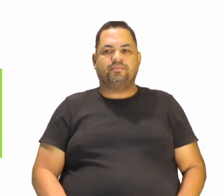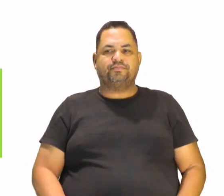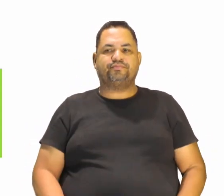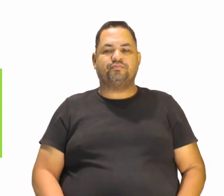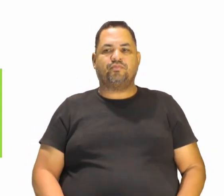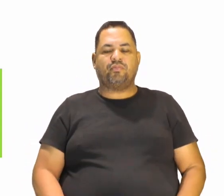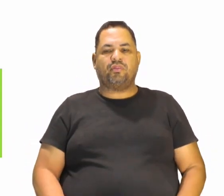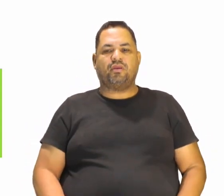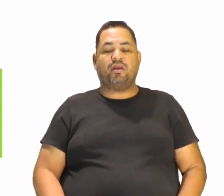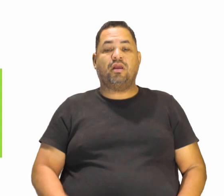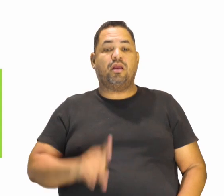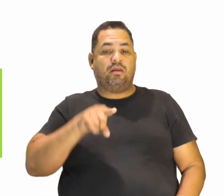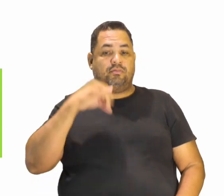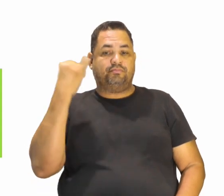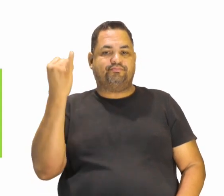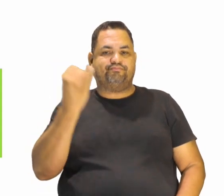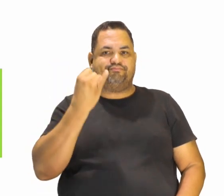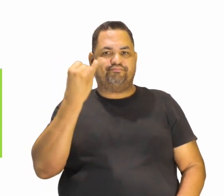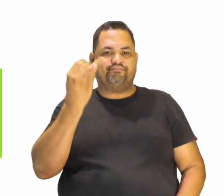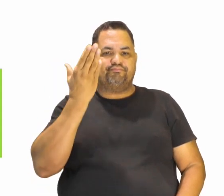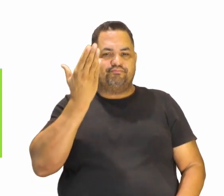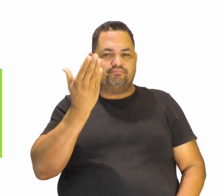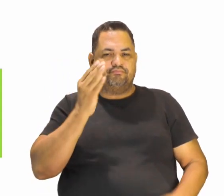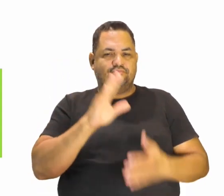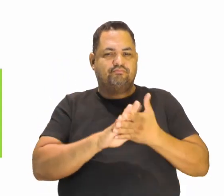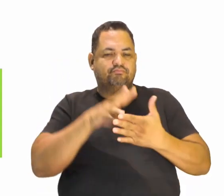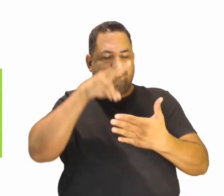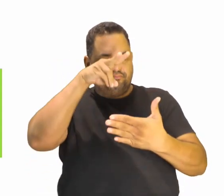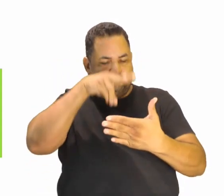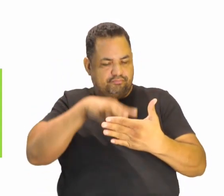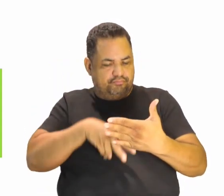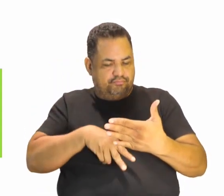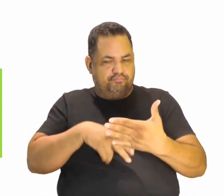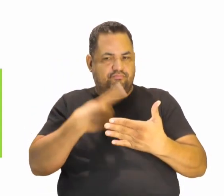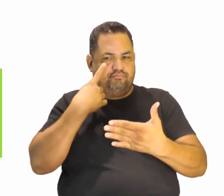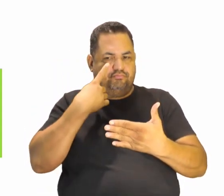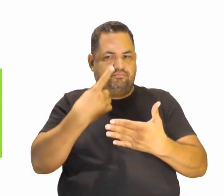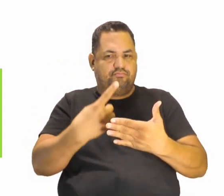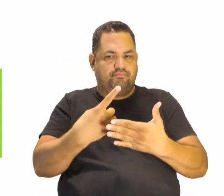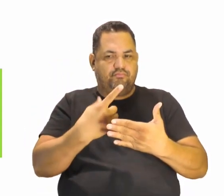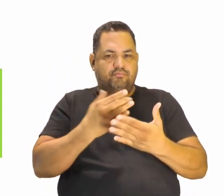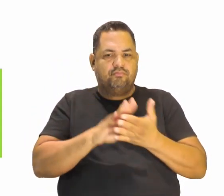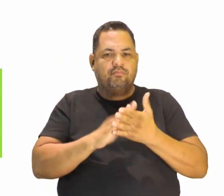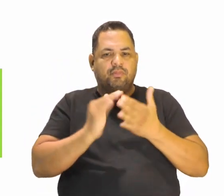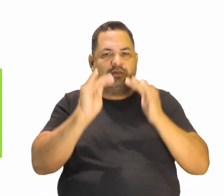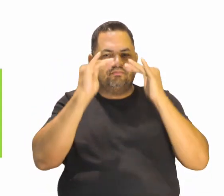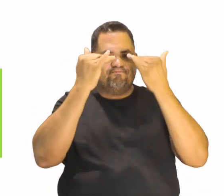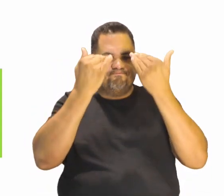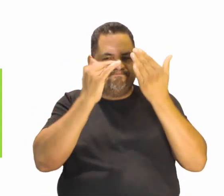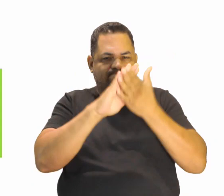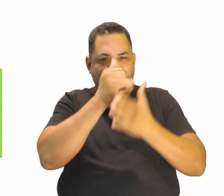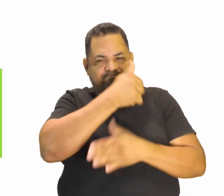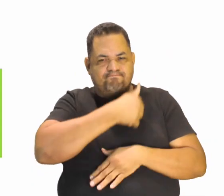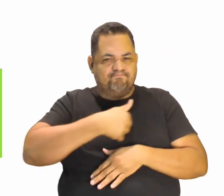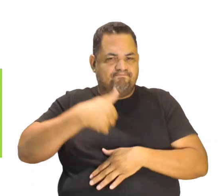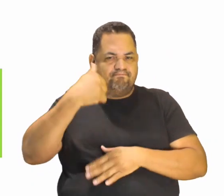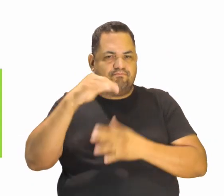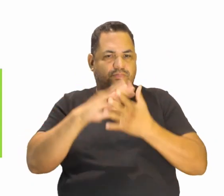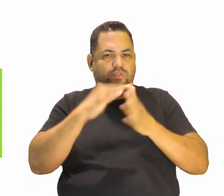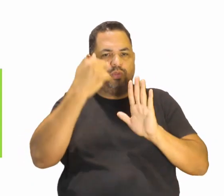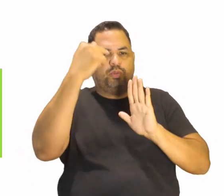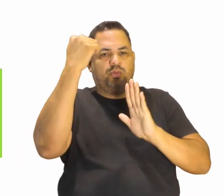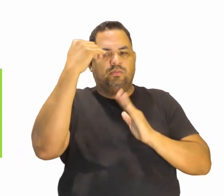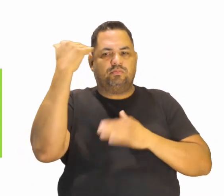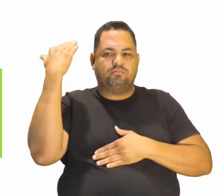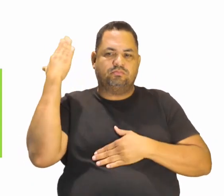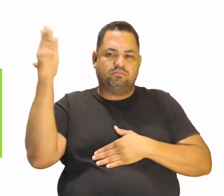é importante que vocês deem uma relida, uma atenção maior nesses pontos aqui trazidos